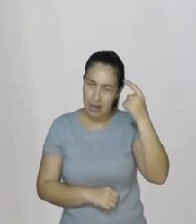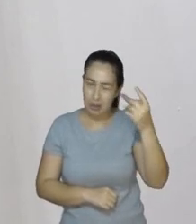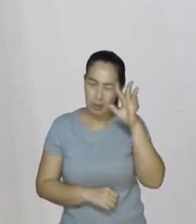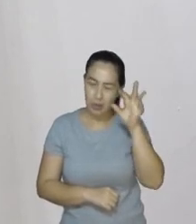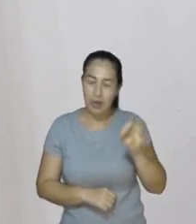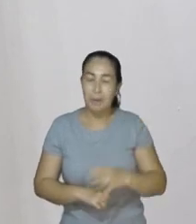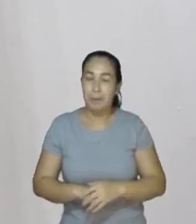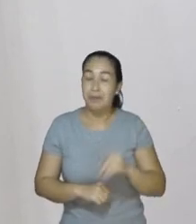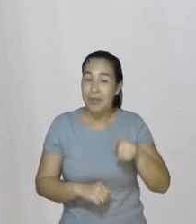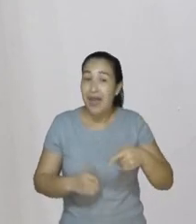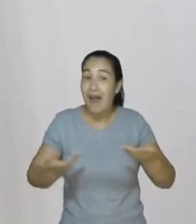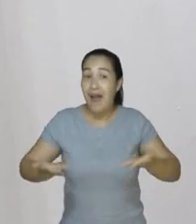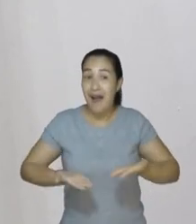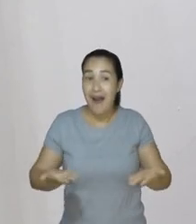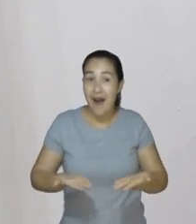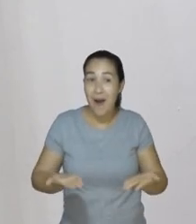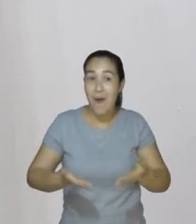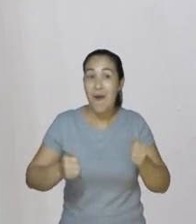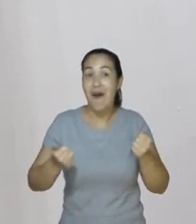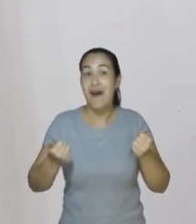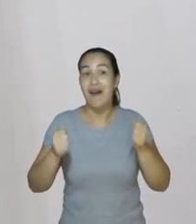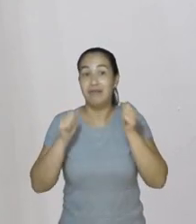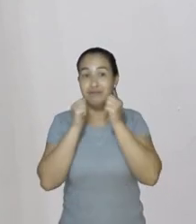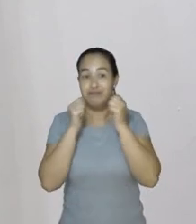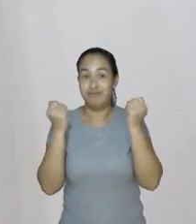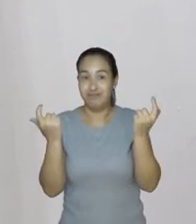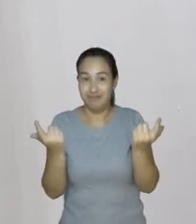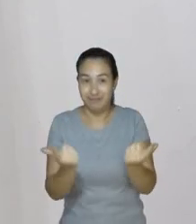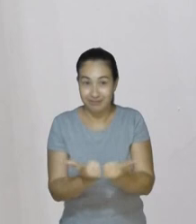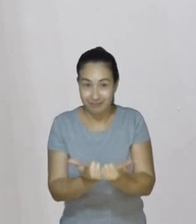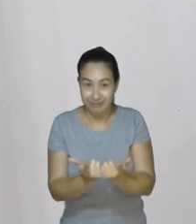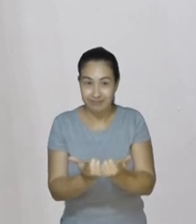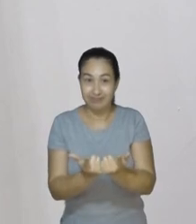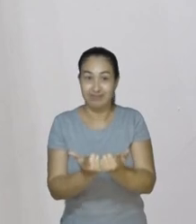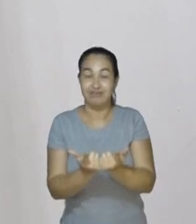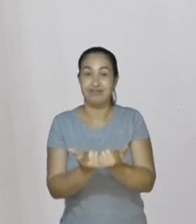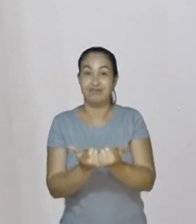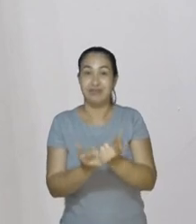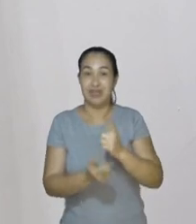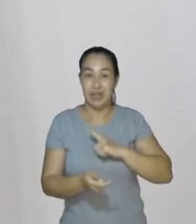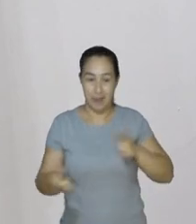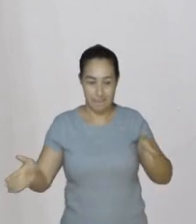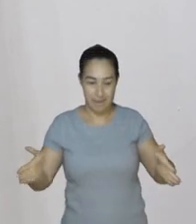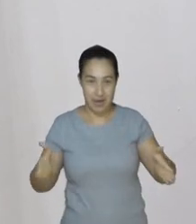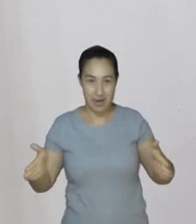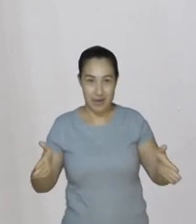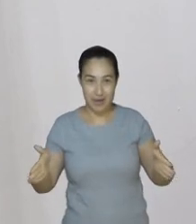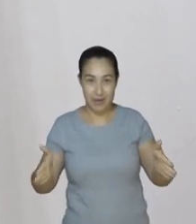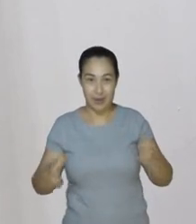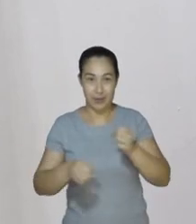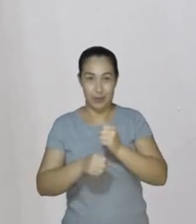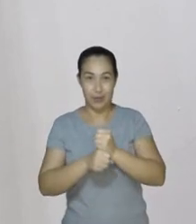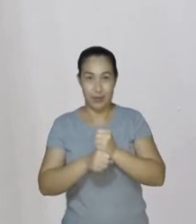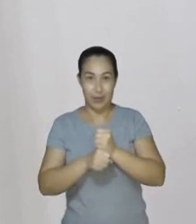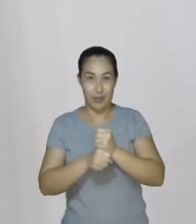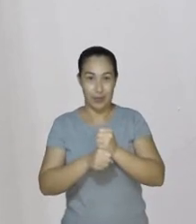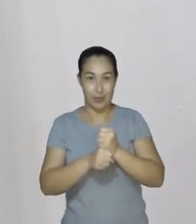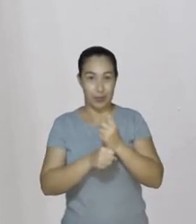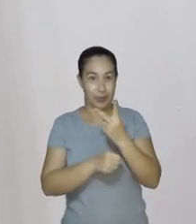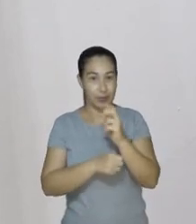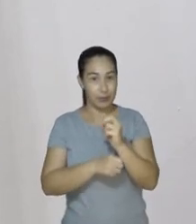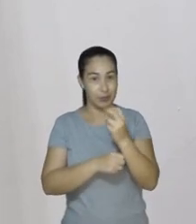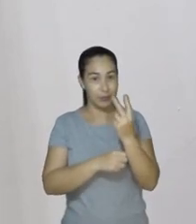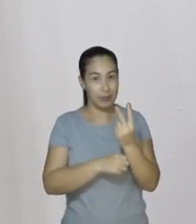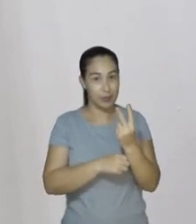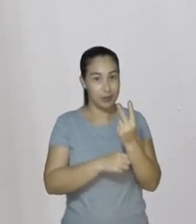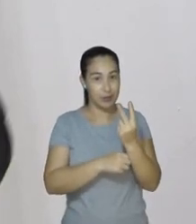E agora a Assembleia Legislativa de Santa Catarina vai ter, durante o ano 2023, até a próxima conferência